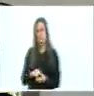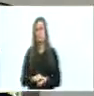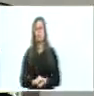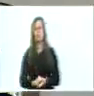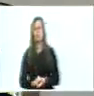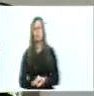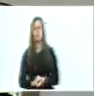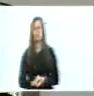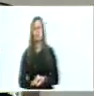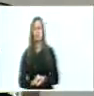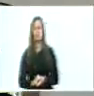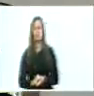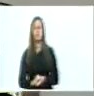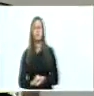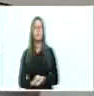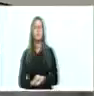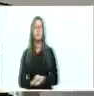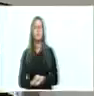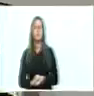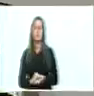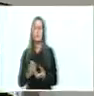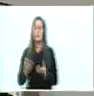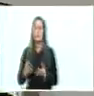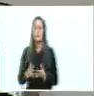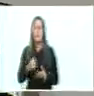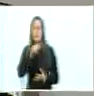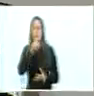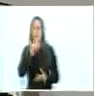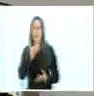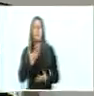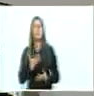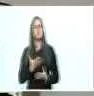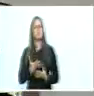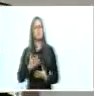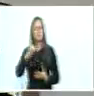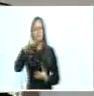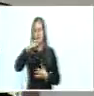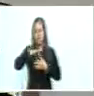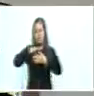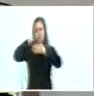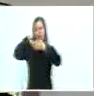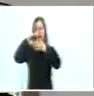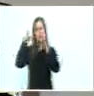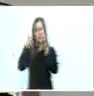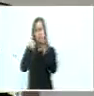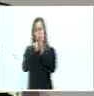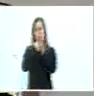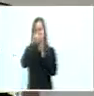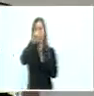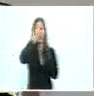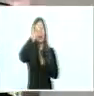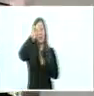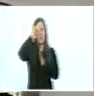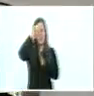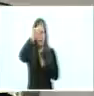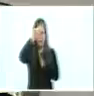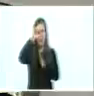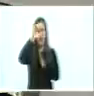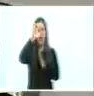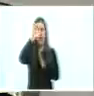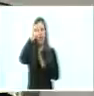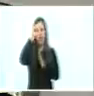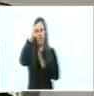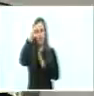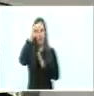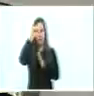com uma imparcialidade muito grande a liderança da Liga das Escolas de Sambas. Por que